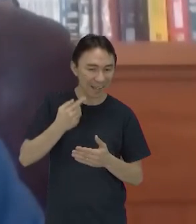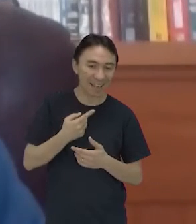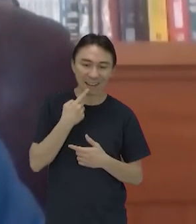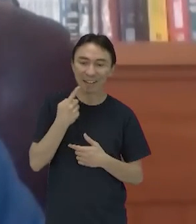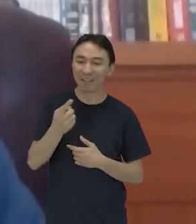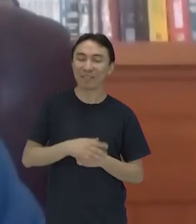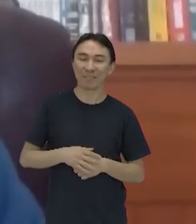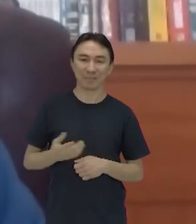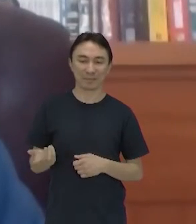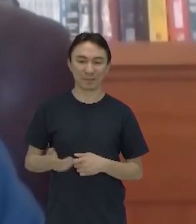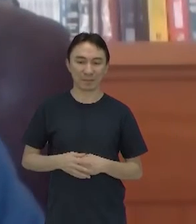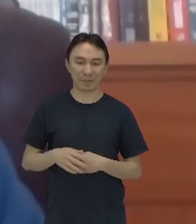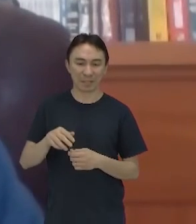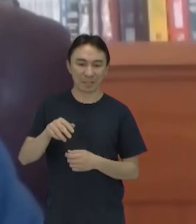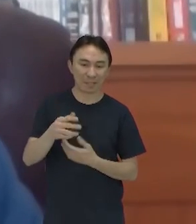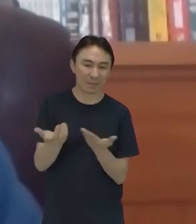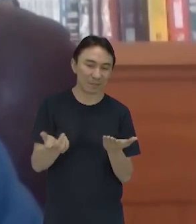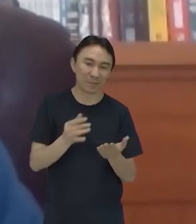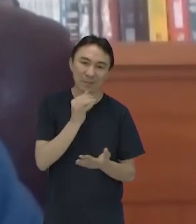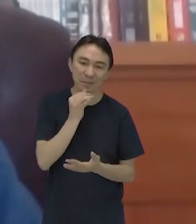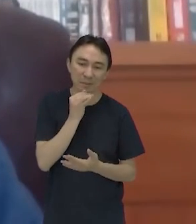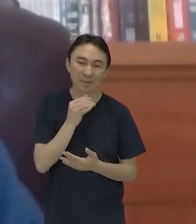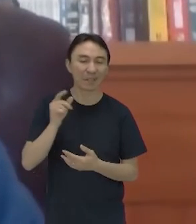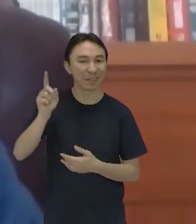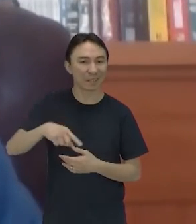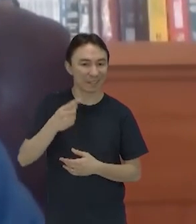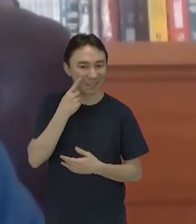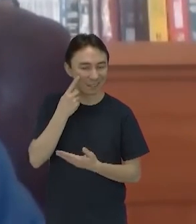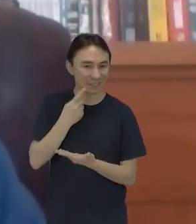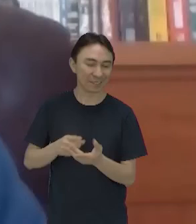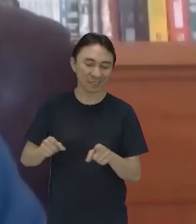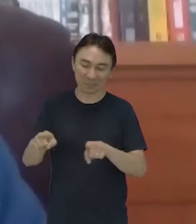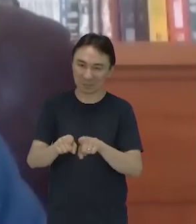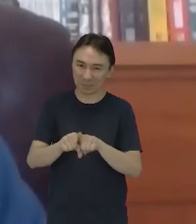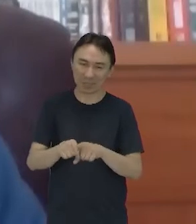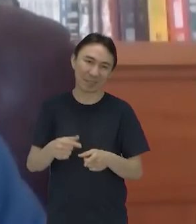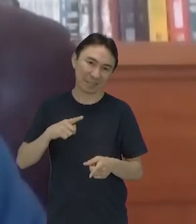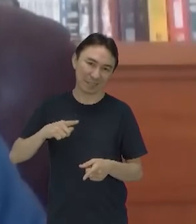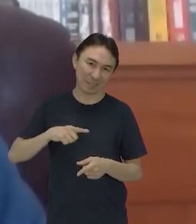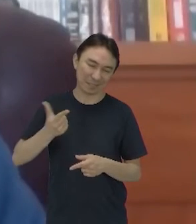formal, assim como o professor Xavier, Professor X Xavier.